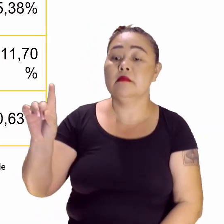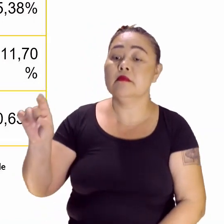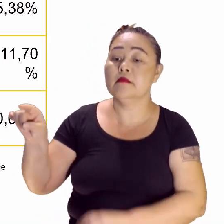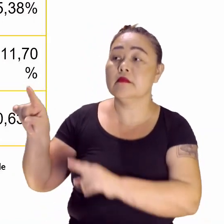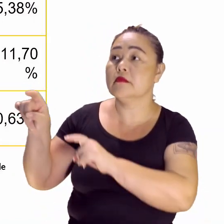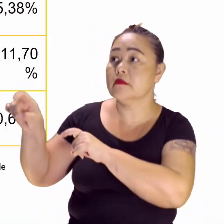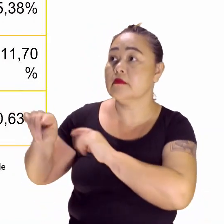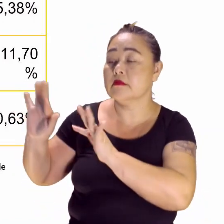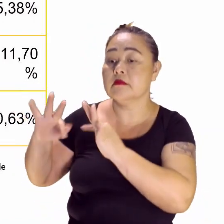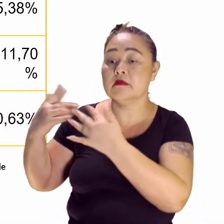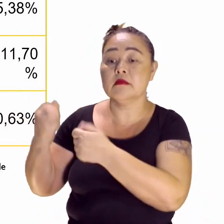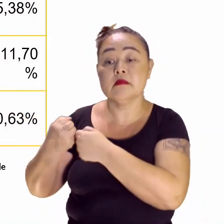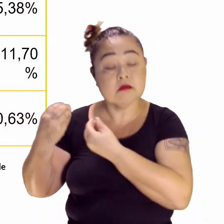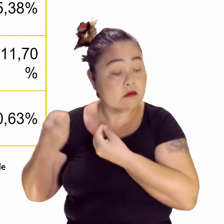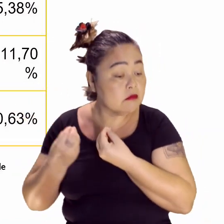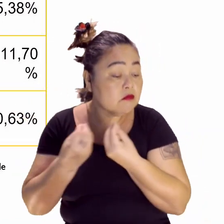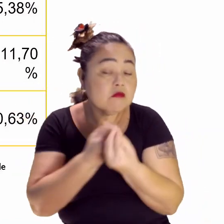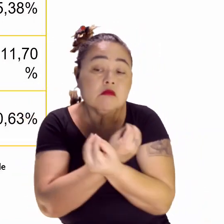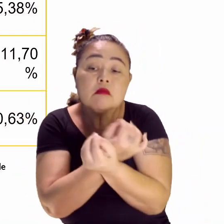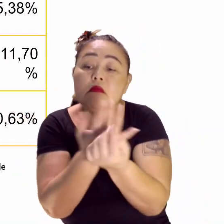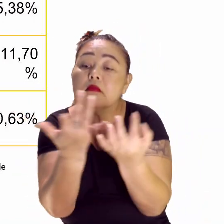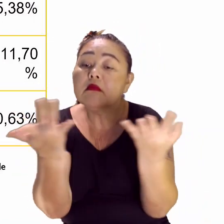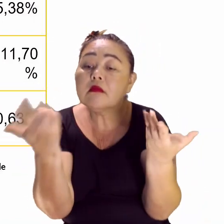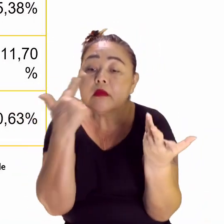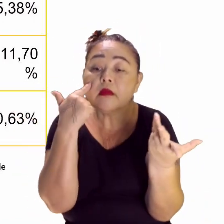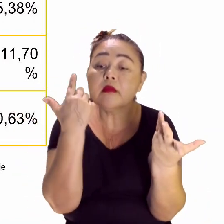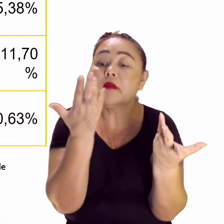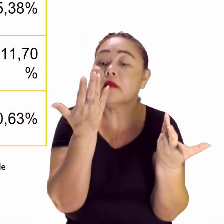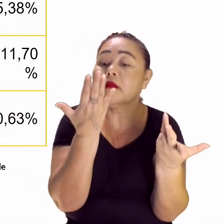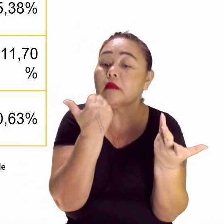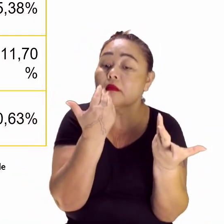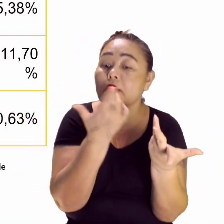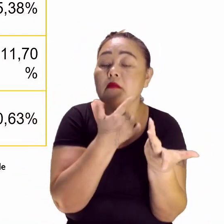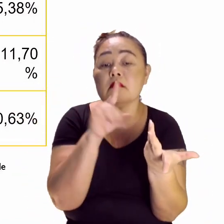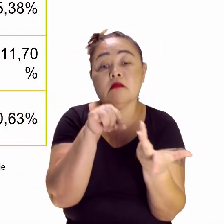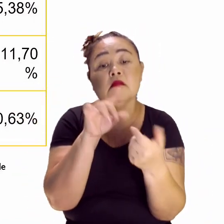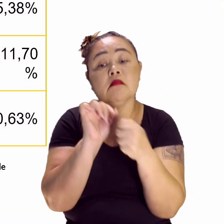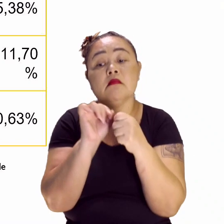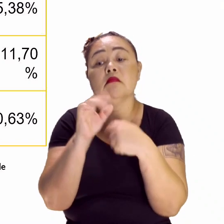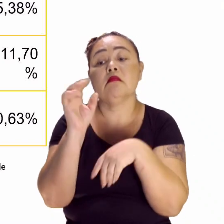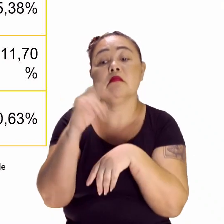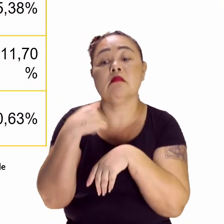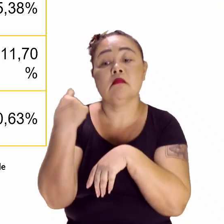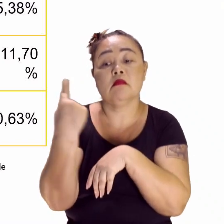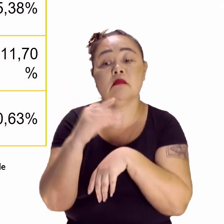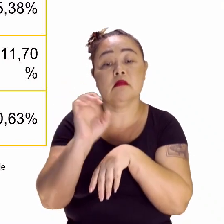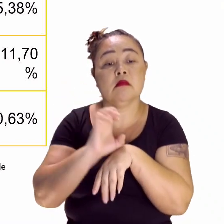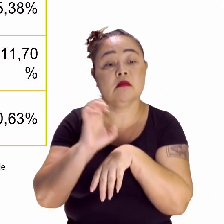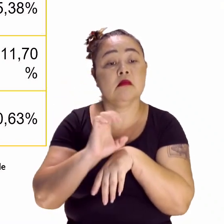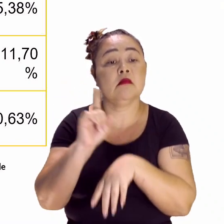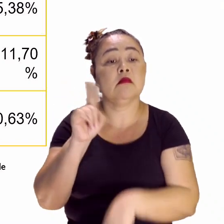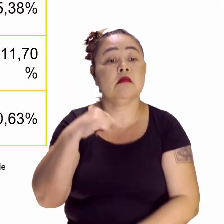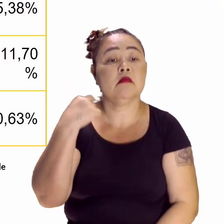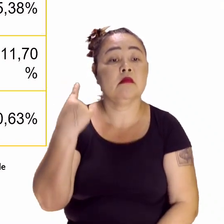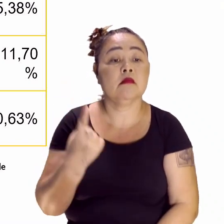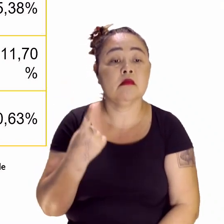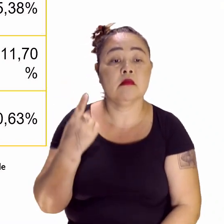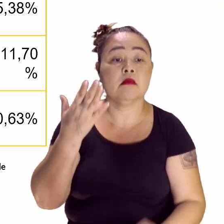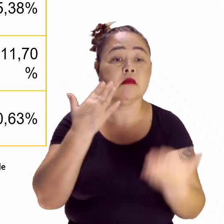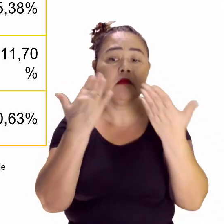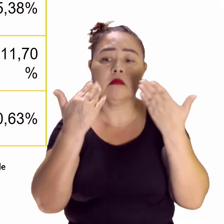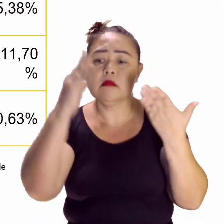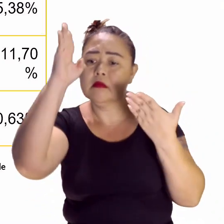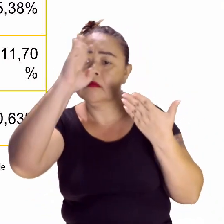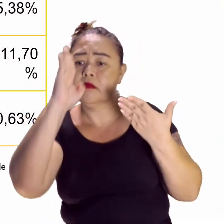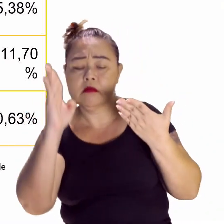familiar que abastece nosso mercado, né? E aí falamos sobre a questão do PIB e Rondônia, fazendo essa comparação de Rondônia com o Brasil, né?